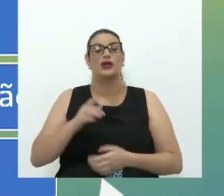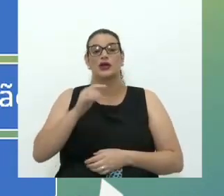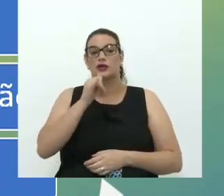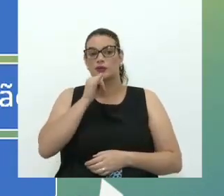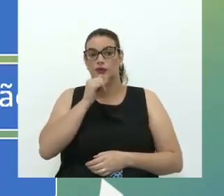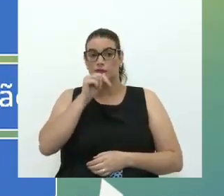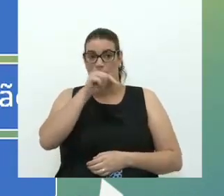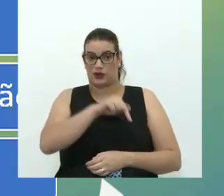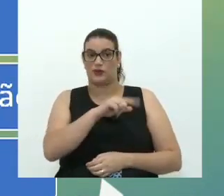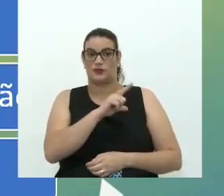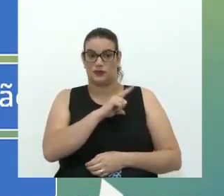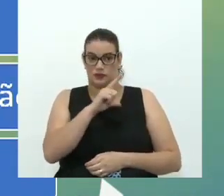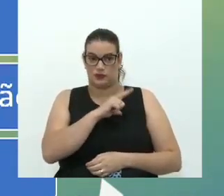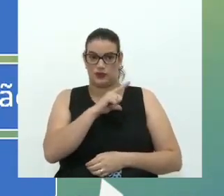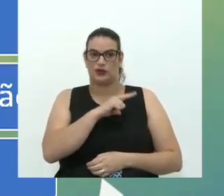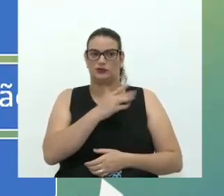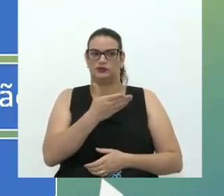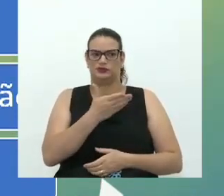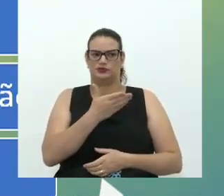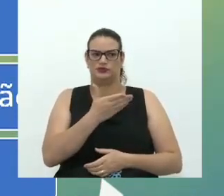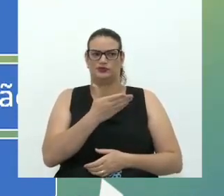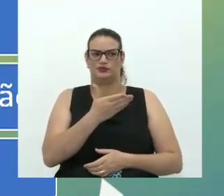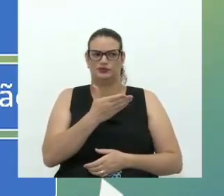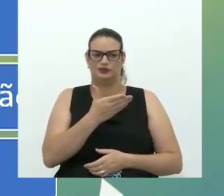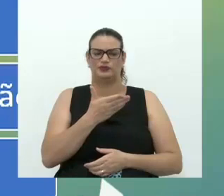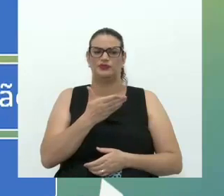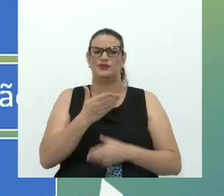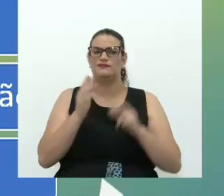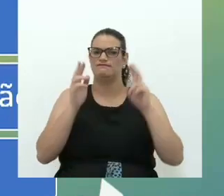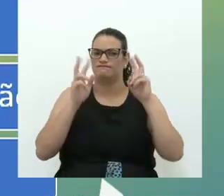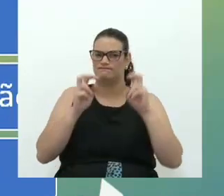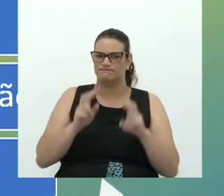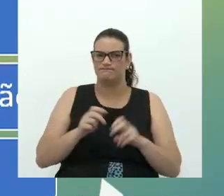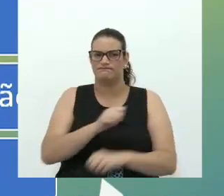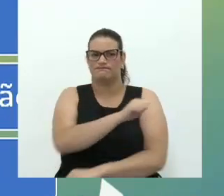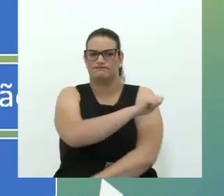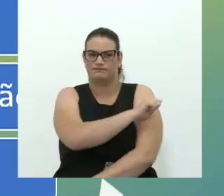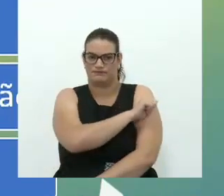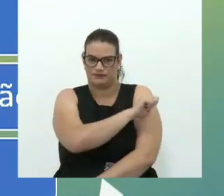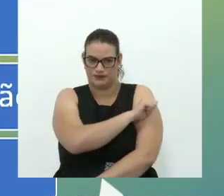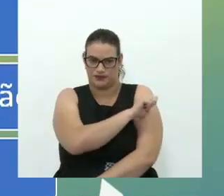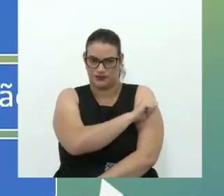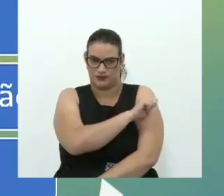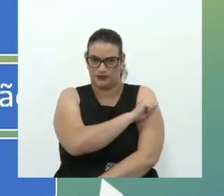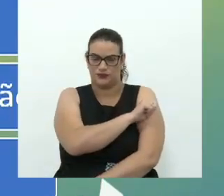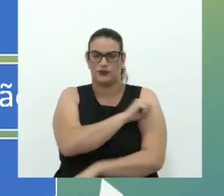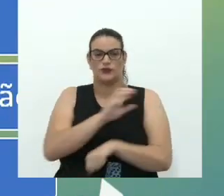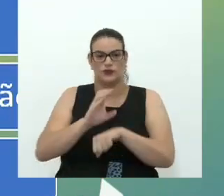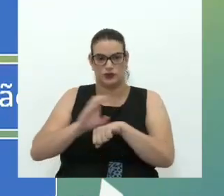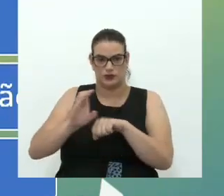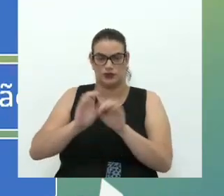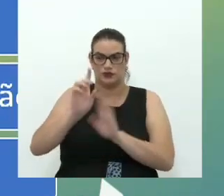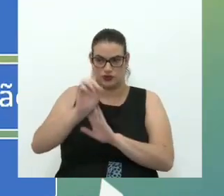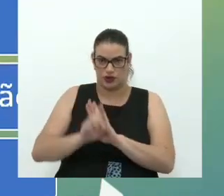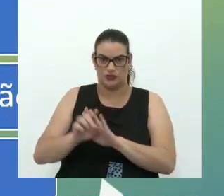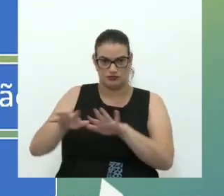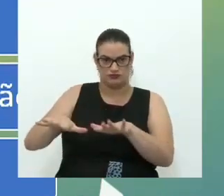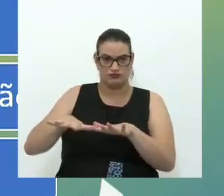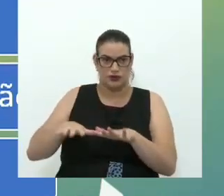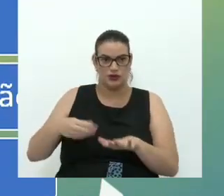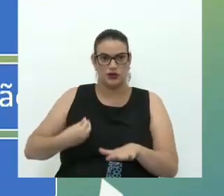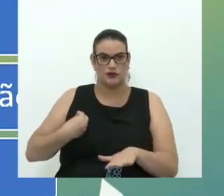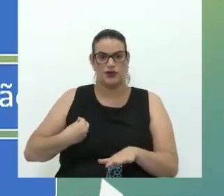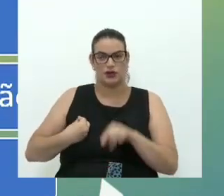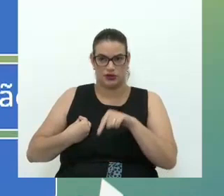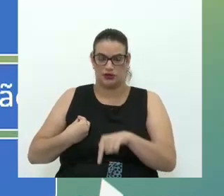um um uma fatia bastante expressiva de alunas e alunos do curso de Direito saibam que os nossos direitos políticos